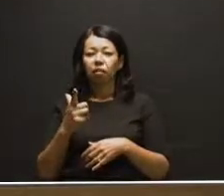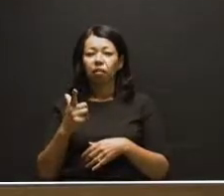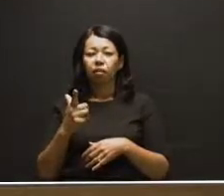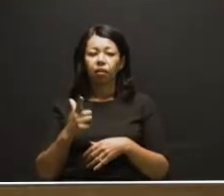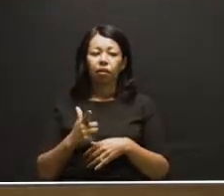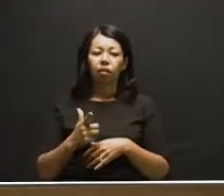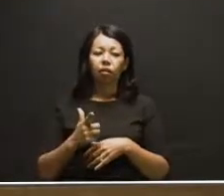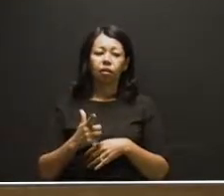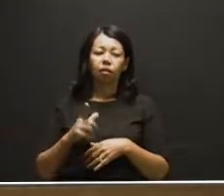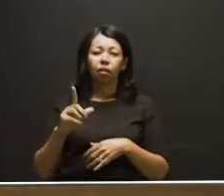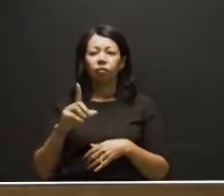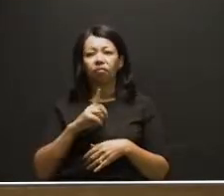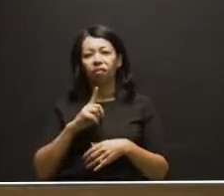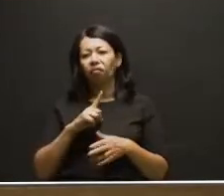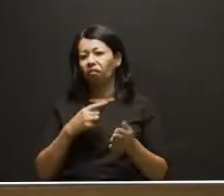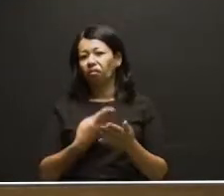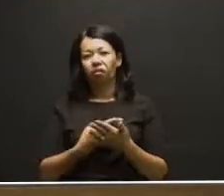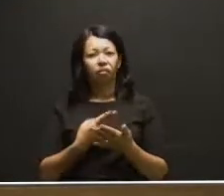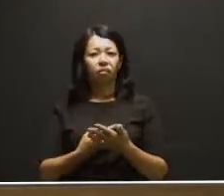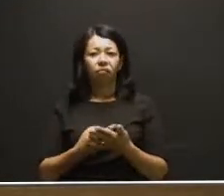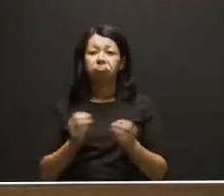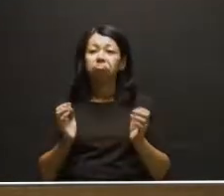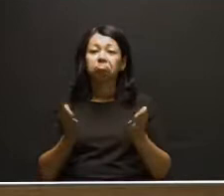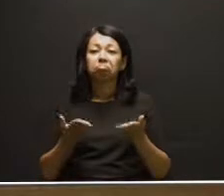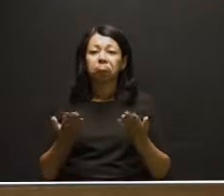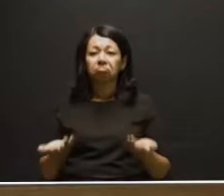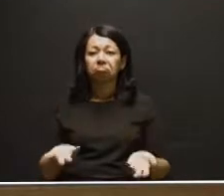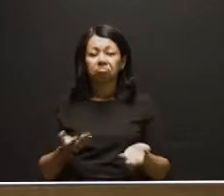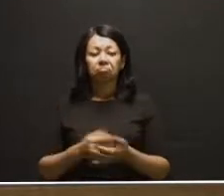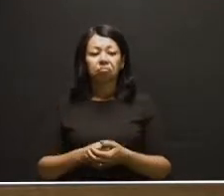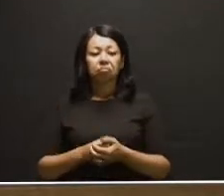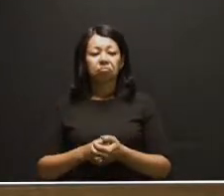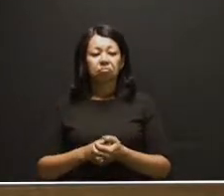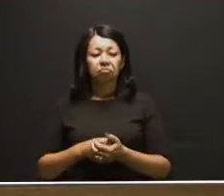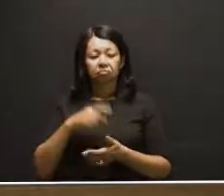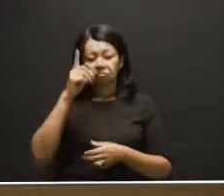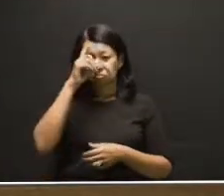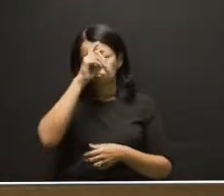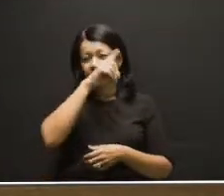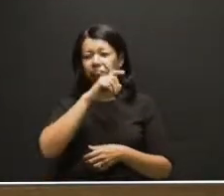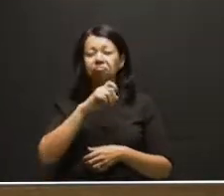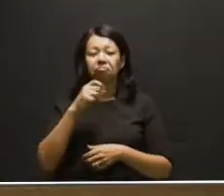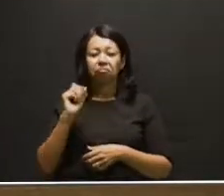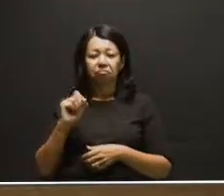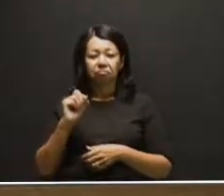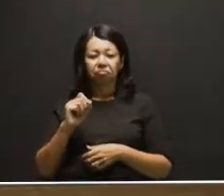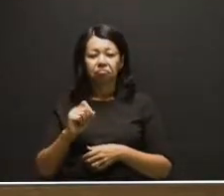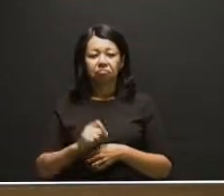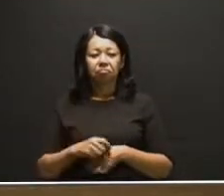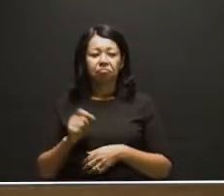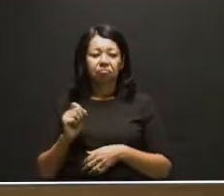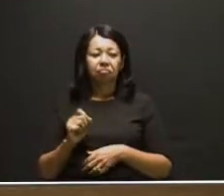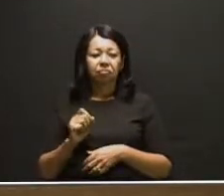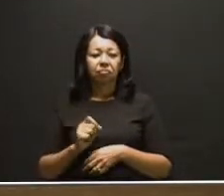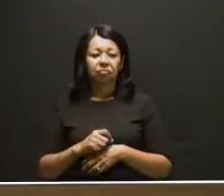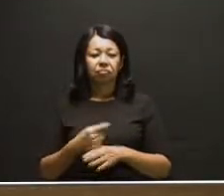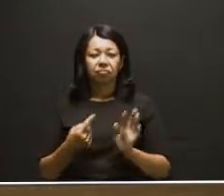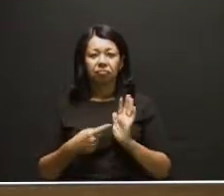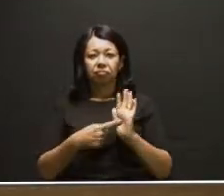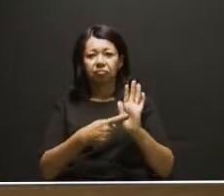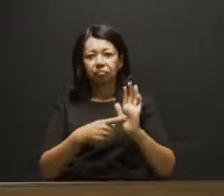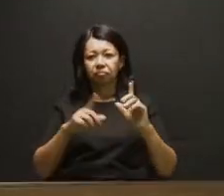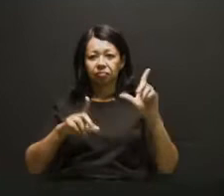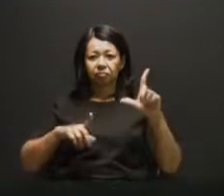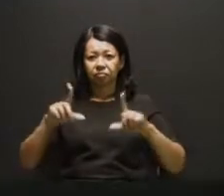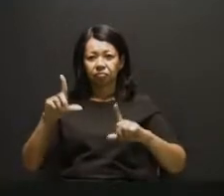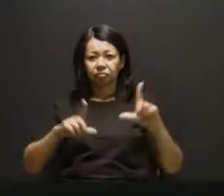não terá aula então é complexo é complexo essa questão já mostrando aqui pra tv